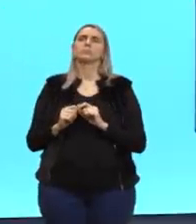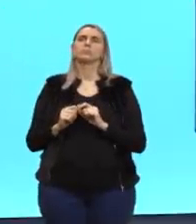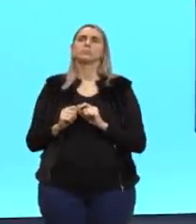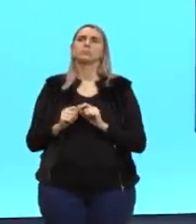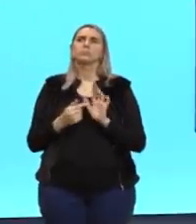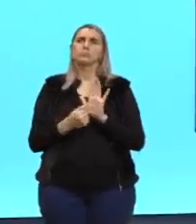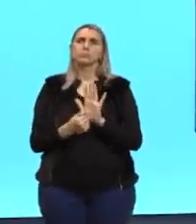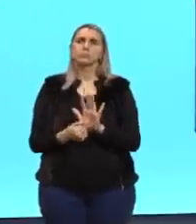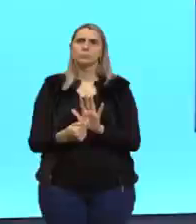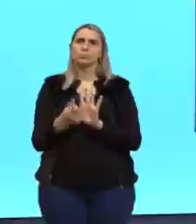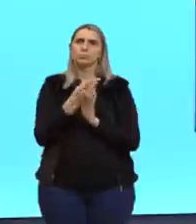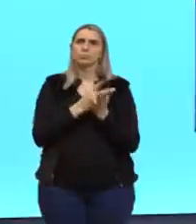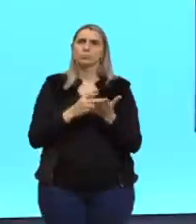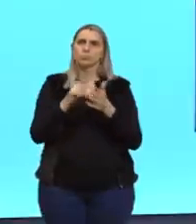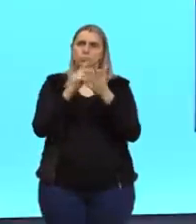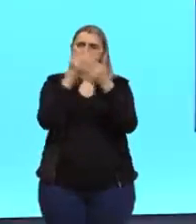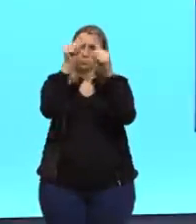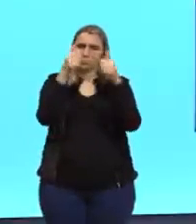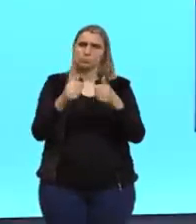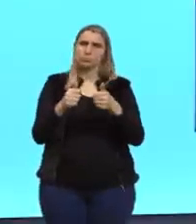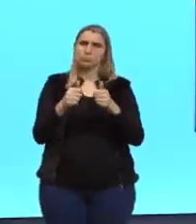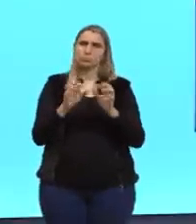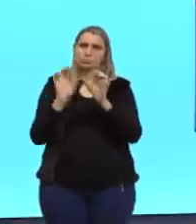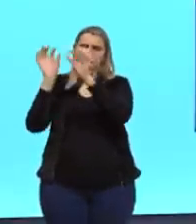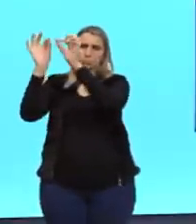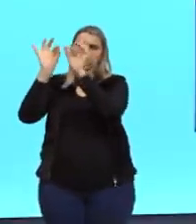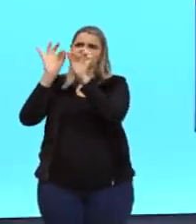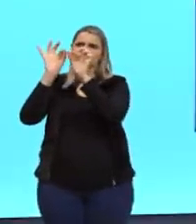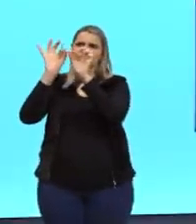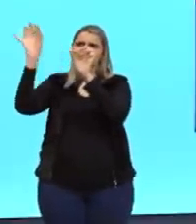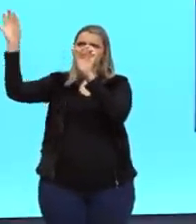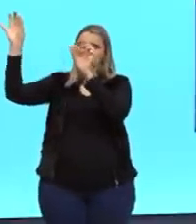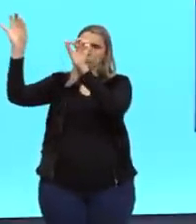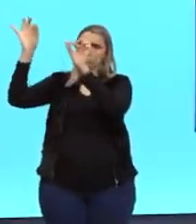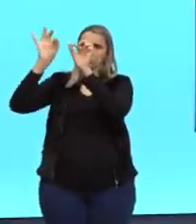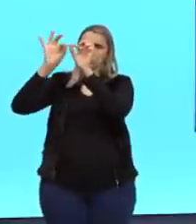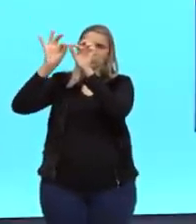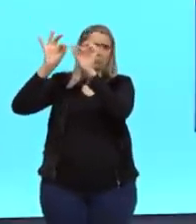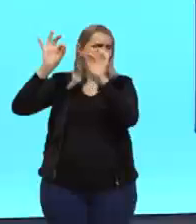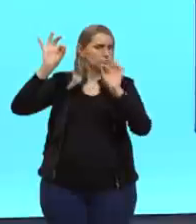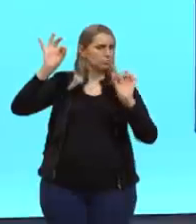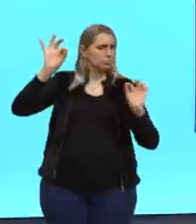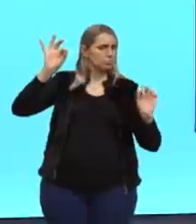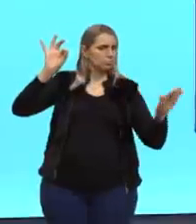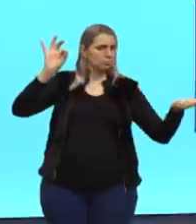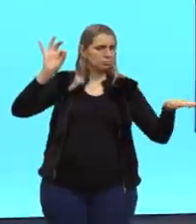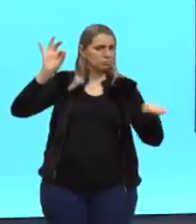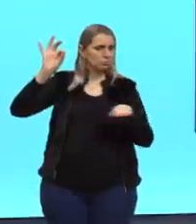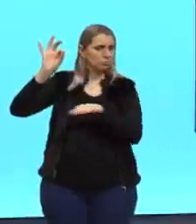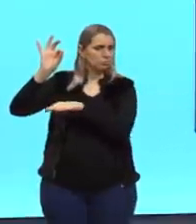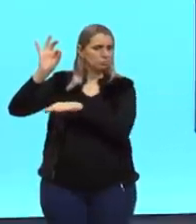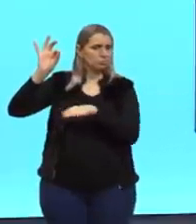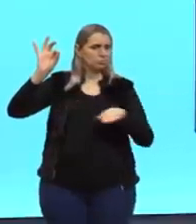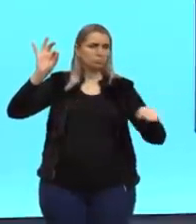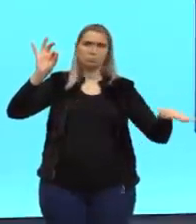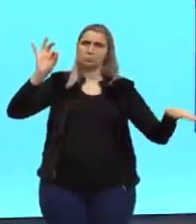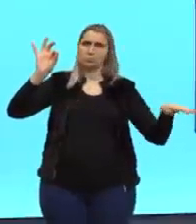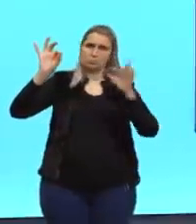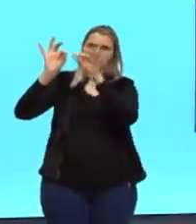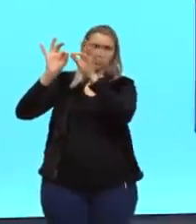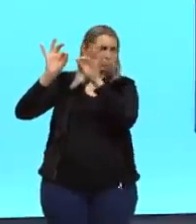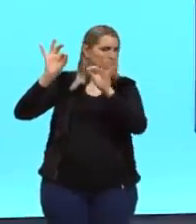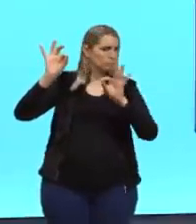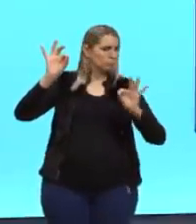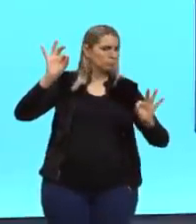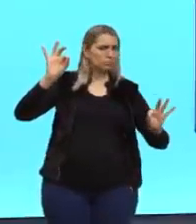Como mostra a figura. Prolongando esse fio até prendê-lo ao solo, ó, então nós prolongamos o fio até prendê-lo